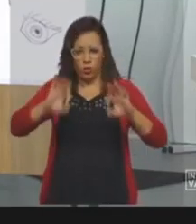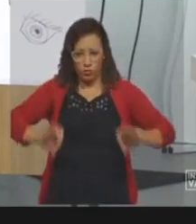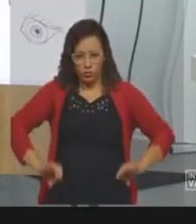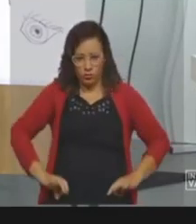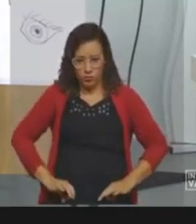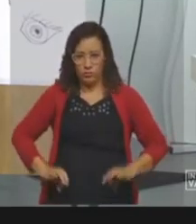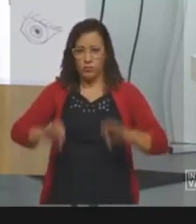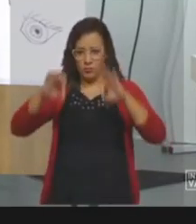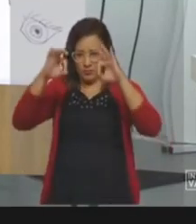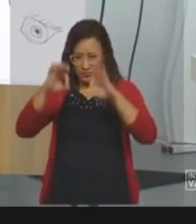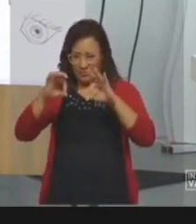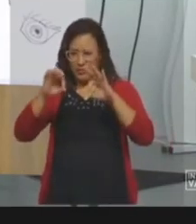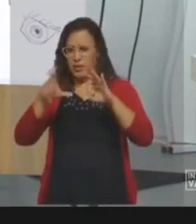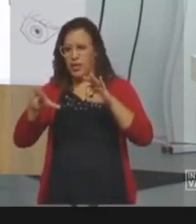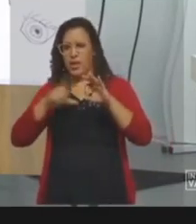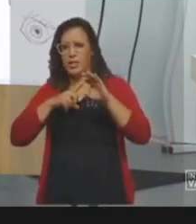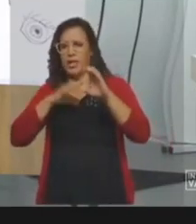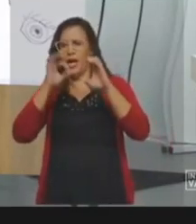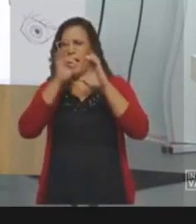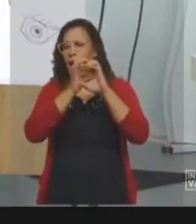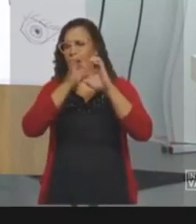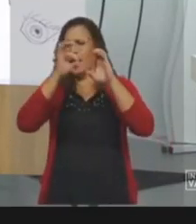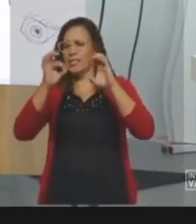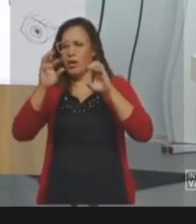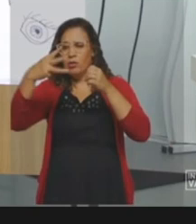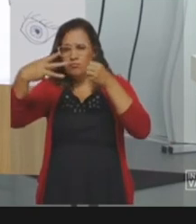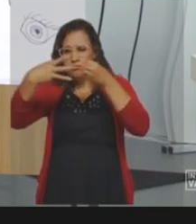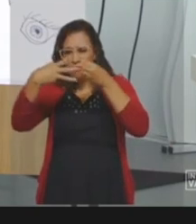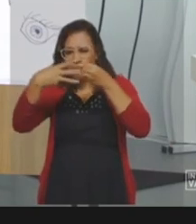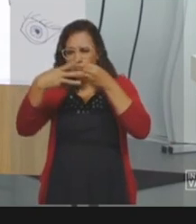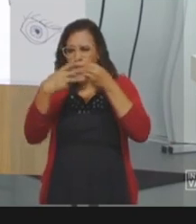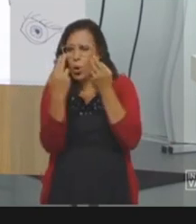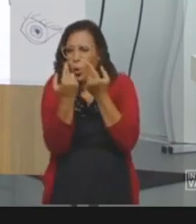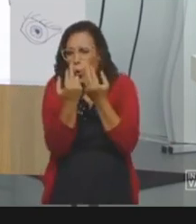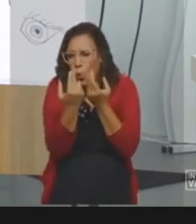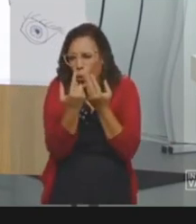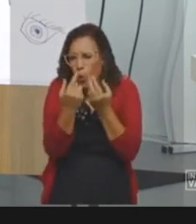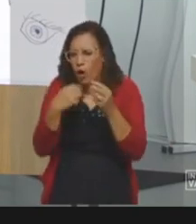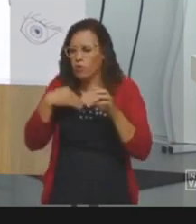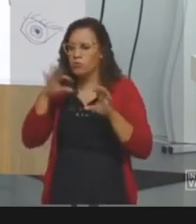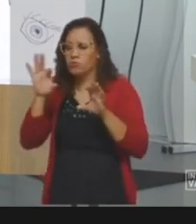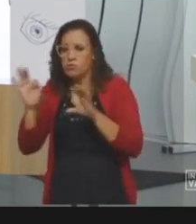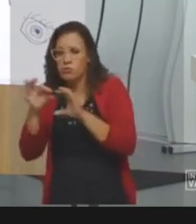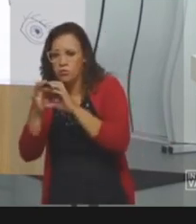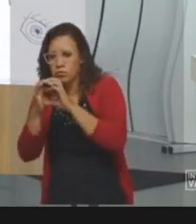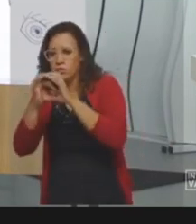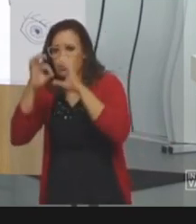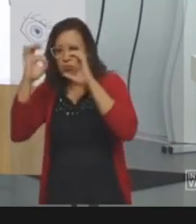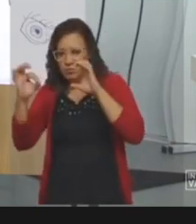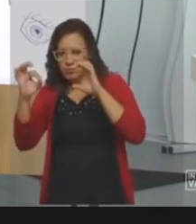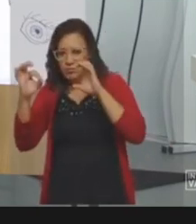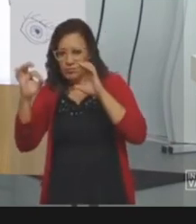célula, daquele organismo que você quer fazer igual a ele, você pegou o núcleo da célula dele, colocou no óvulo,